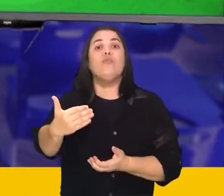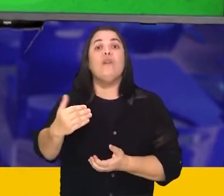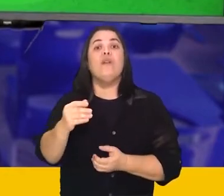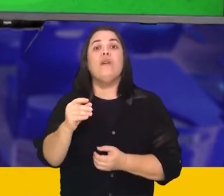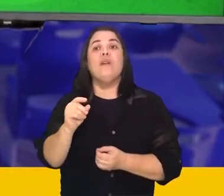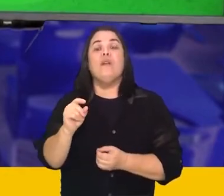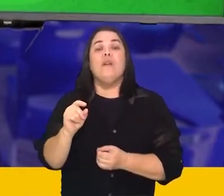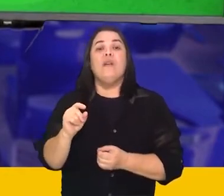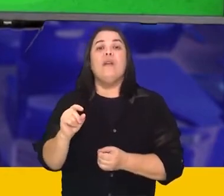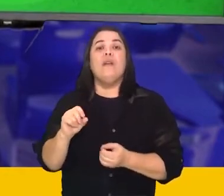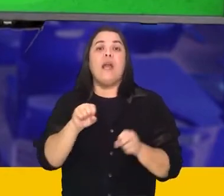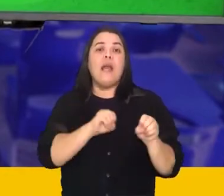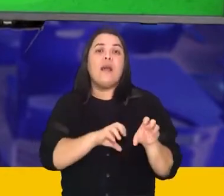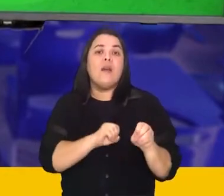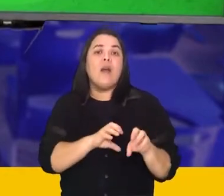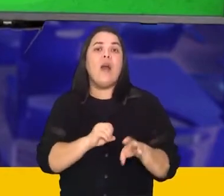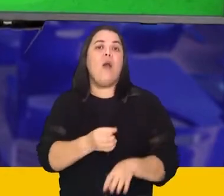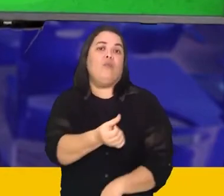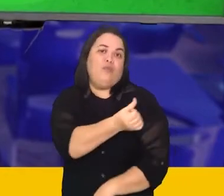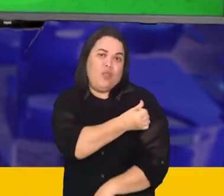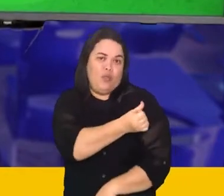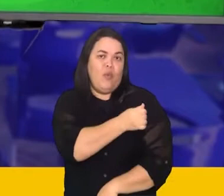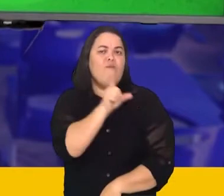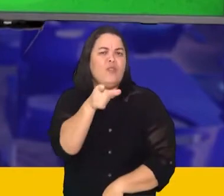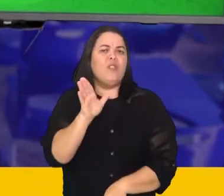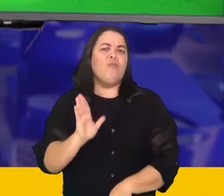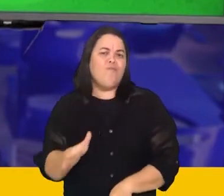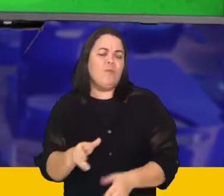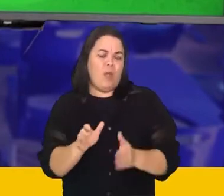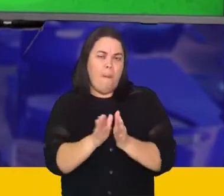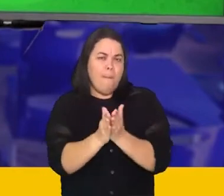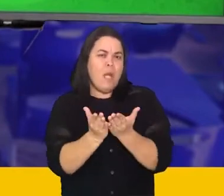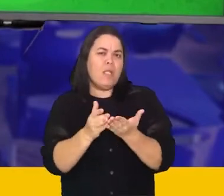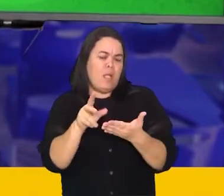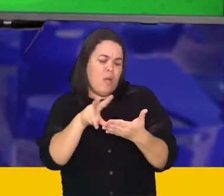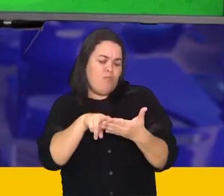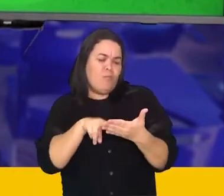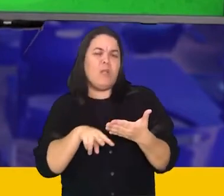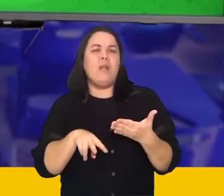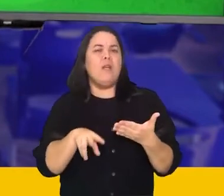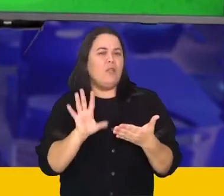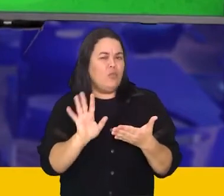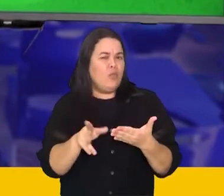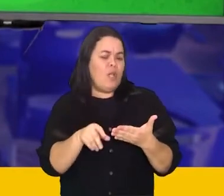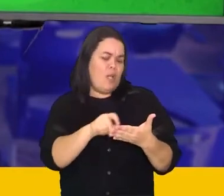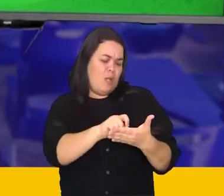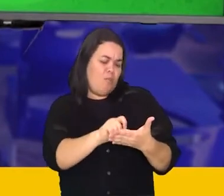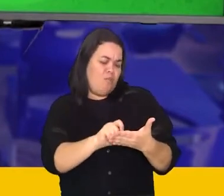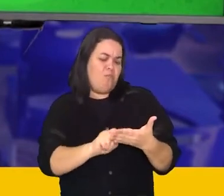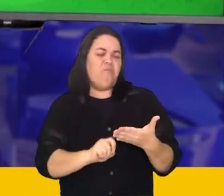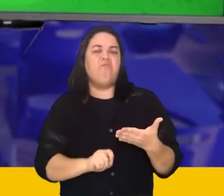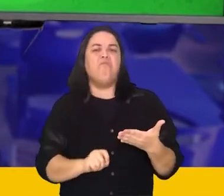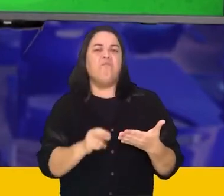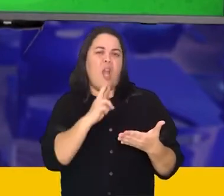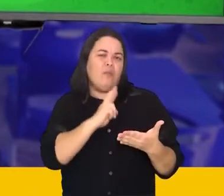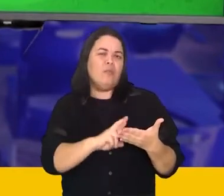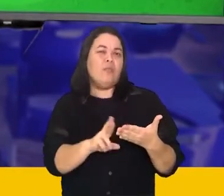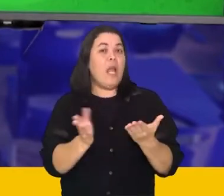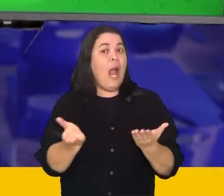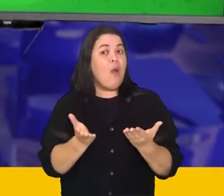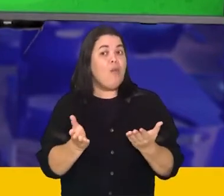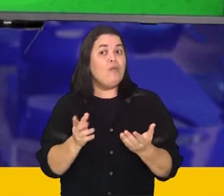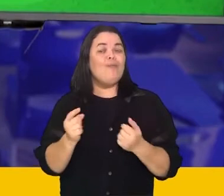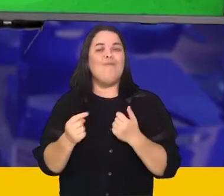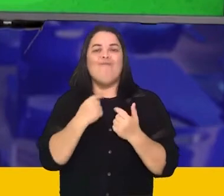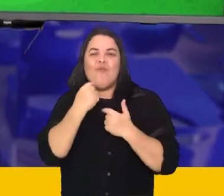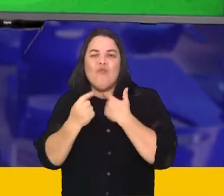do 6º ano, vocês já receberam o material do Aula em Casa, estão fazendo as atividades e a gente vai tirar mais algumas